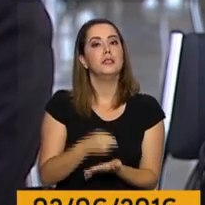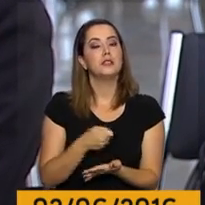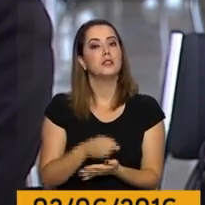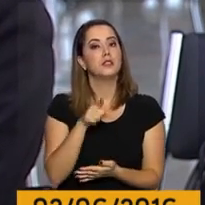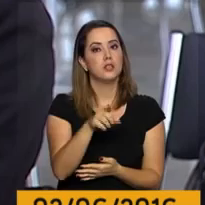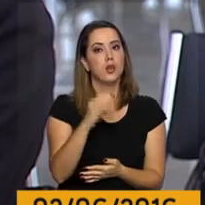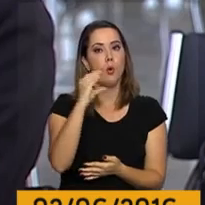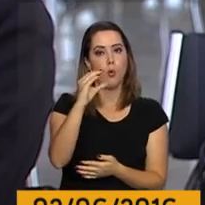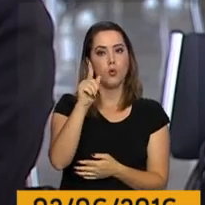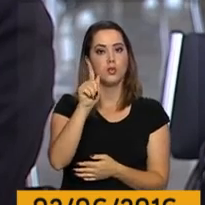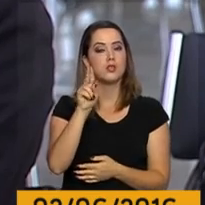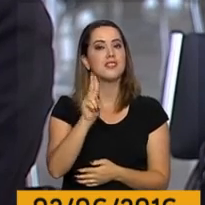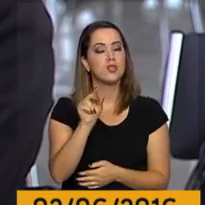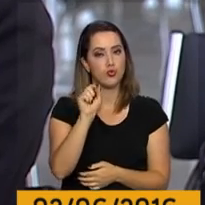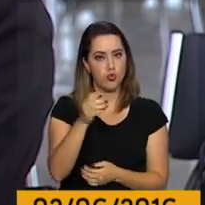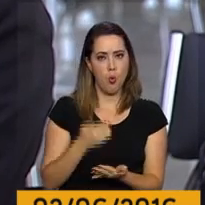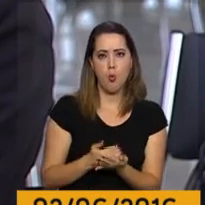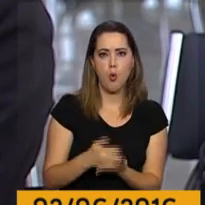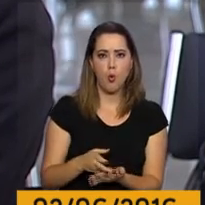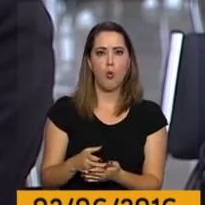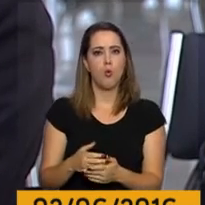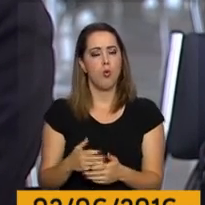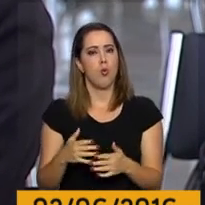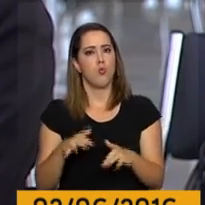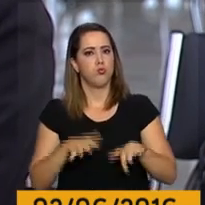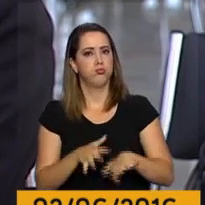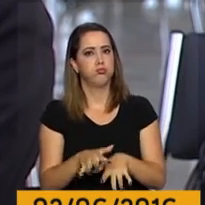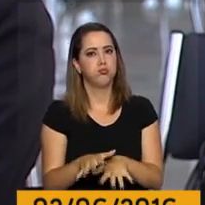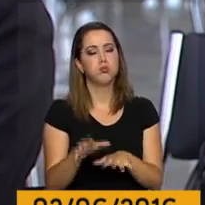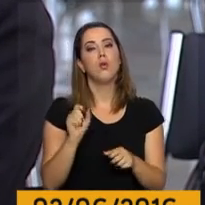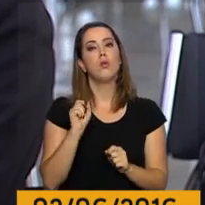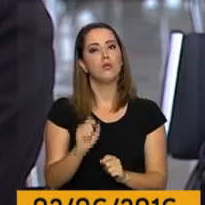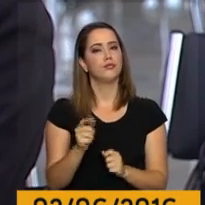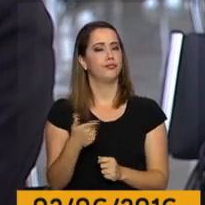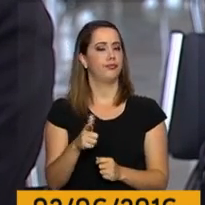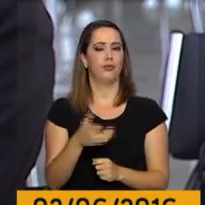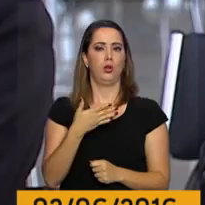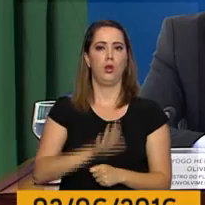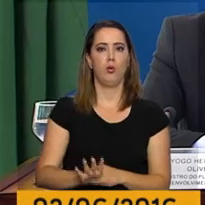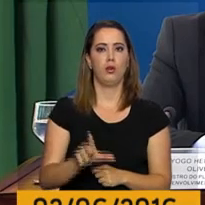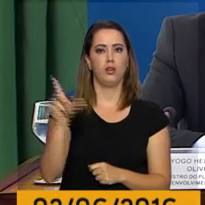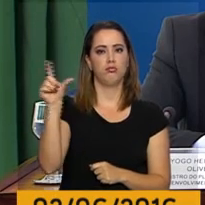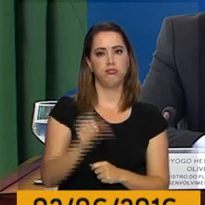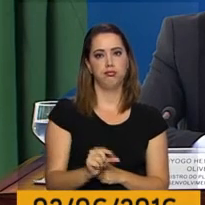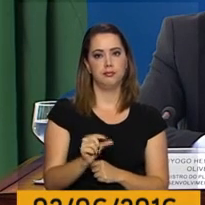vão continuar protestando. Como que vai ser essa negociação com eles que não estão contentes com esse rebaixamento?